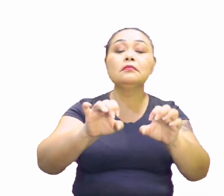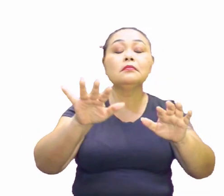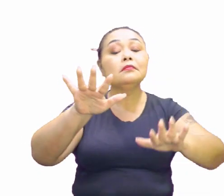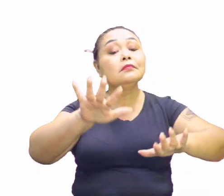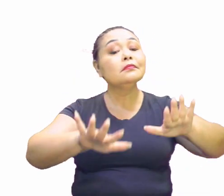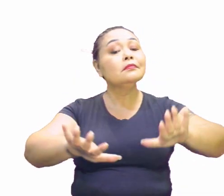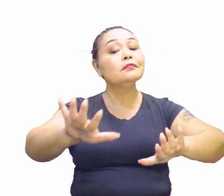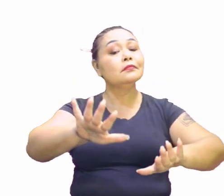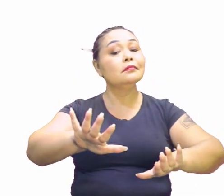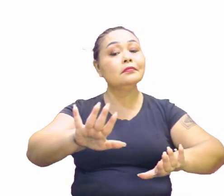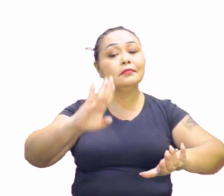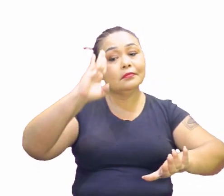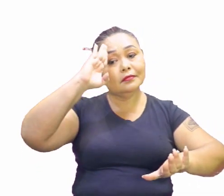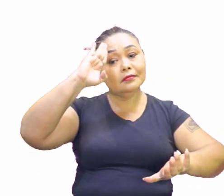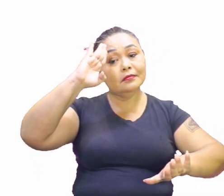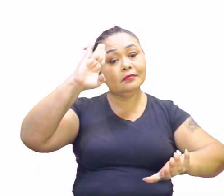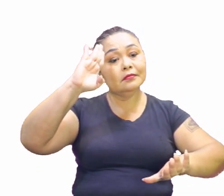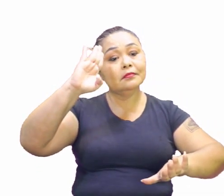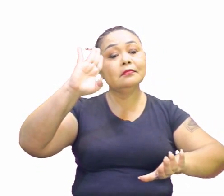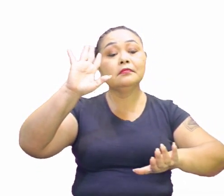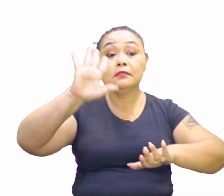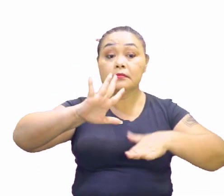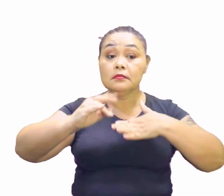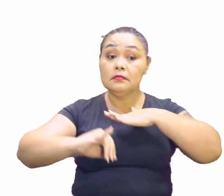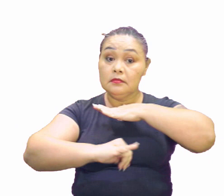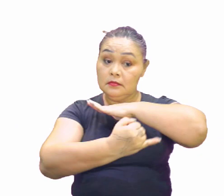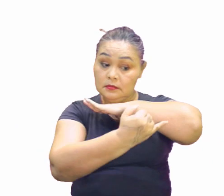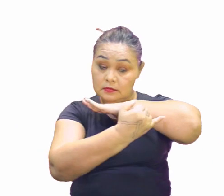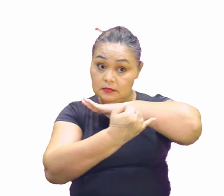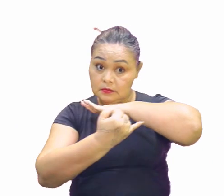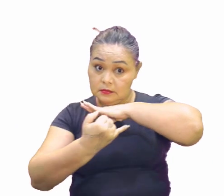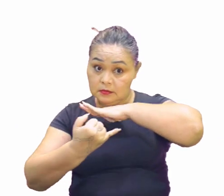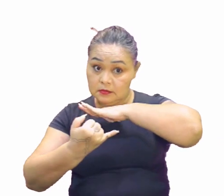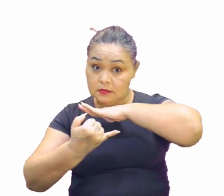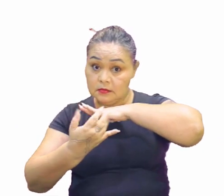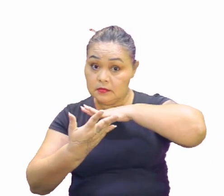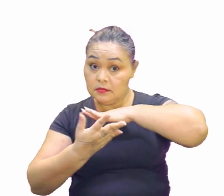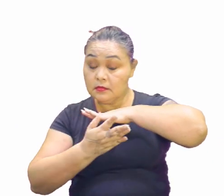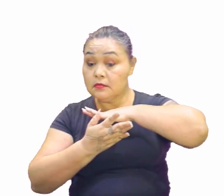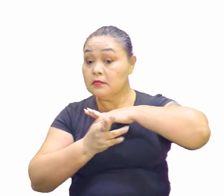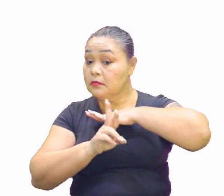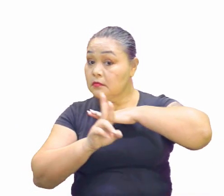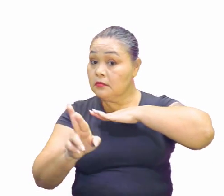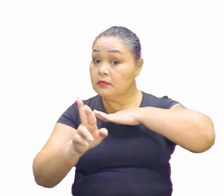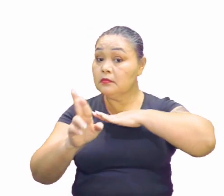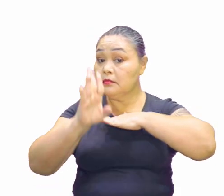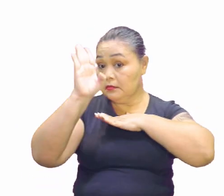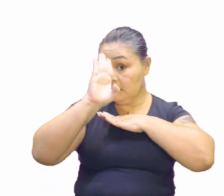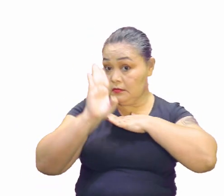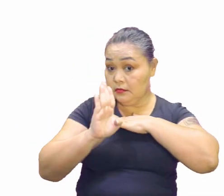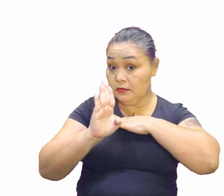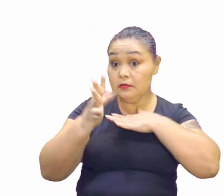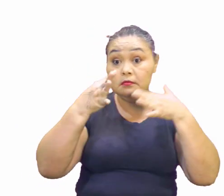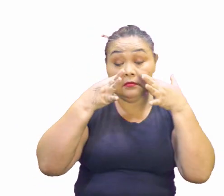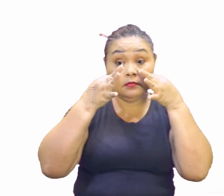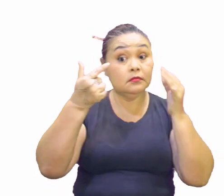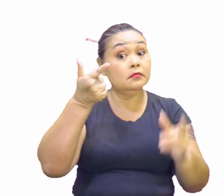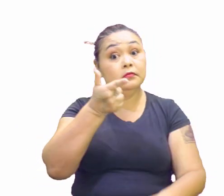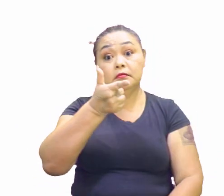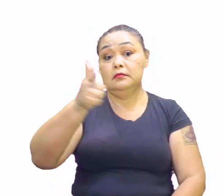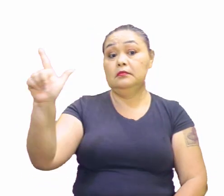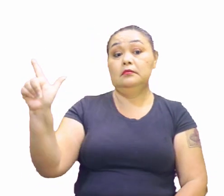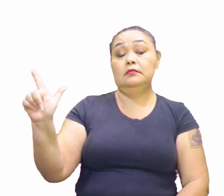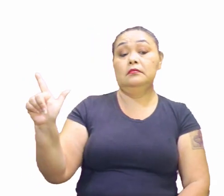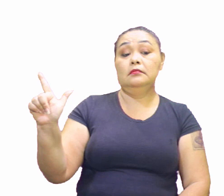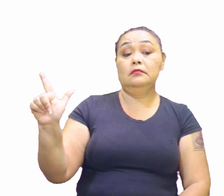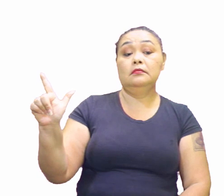estruturado e harmônico, principalmente com as linhas de esgotamentos. Com relação a isso, no Brasil, a realidade